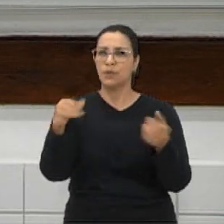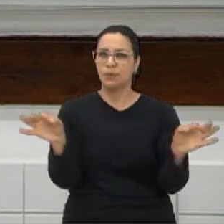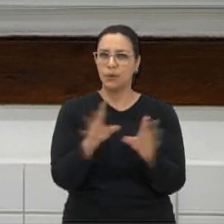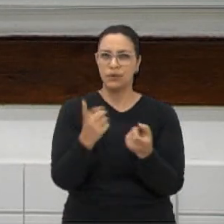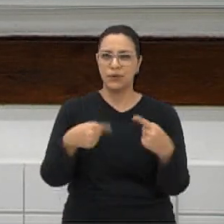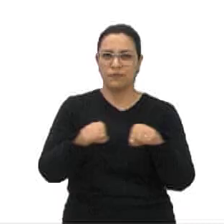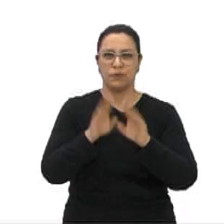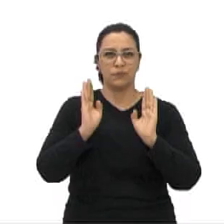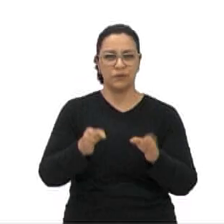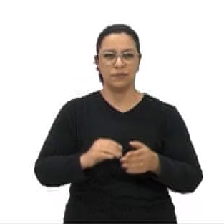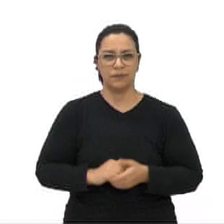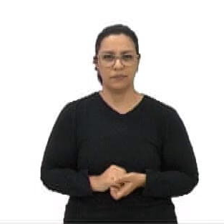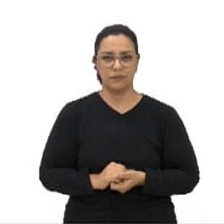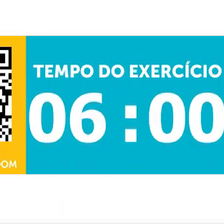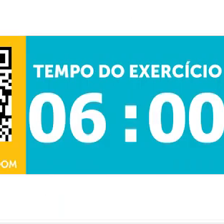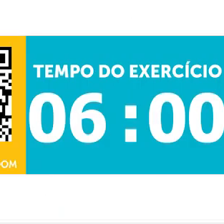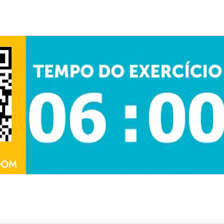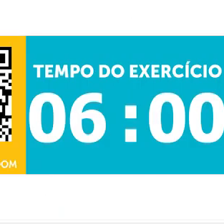gente volta aí.